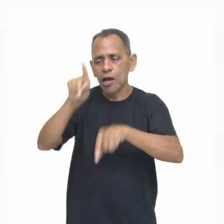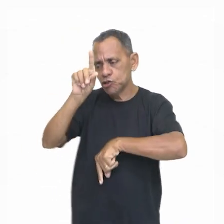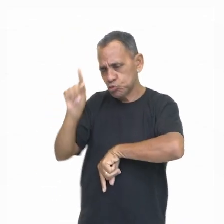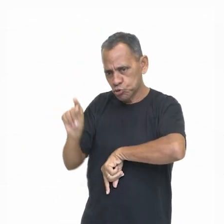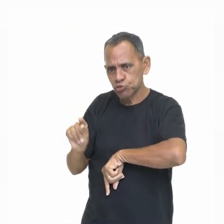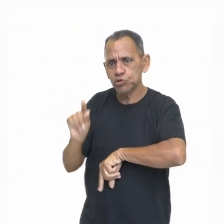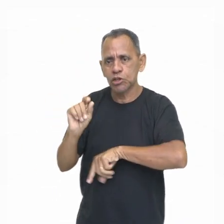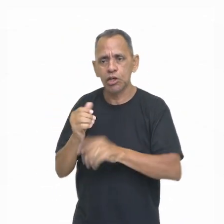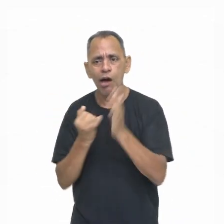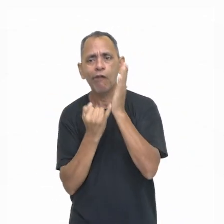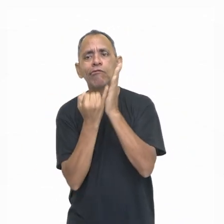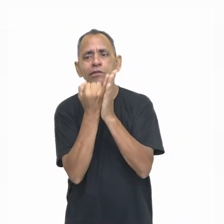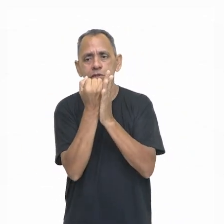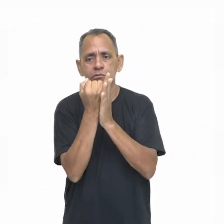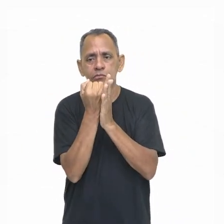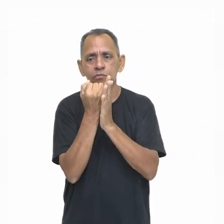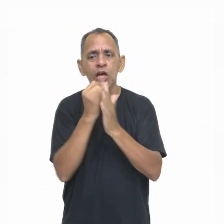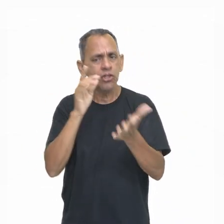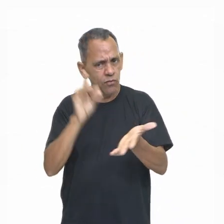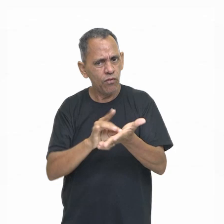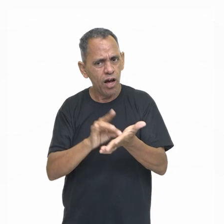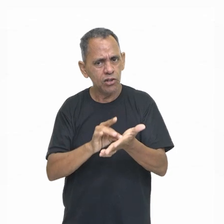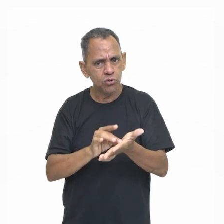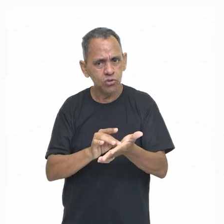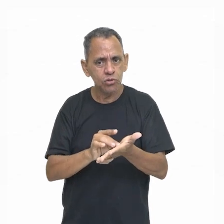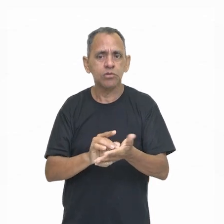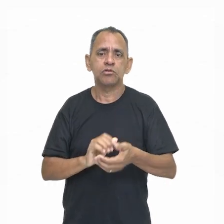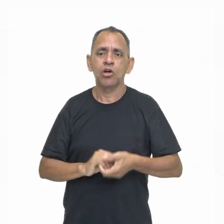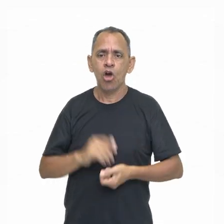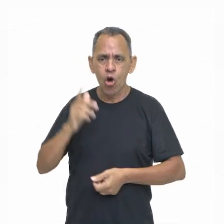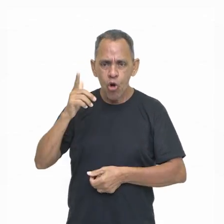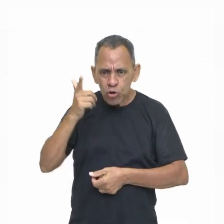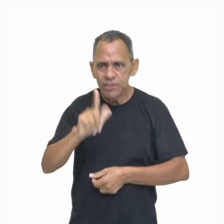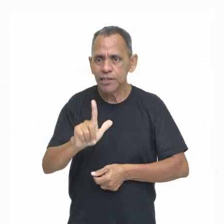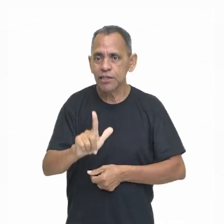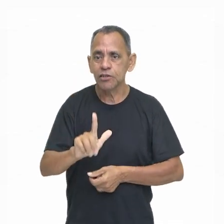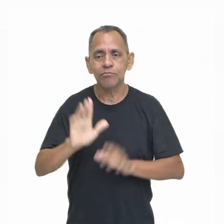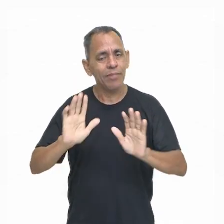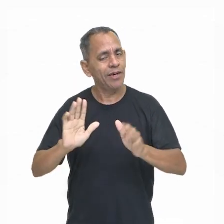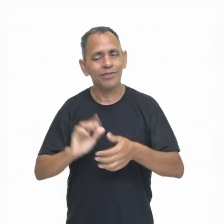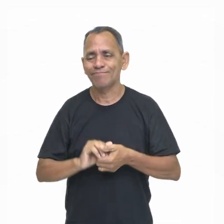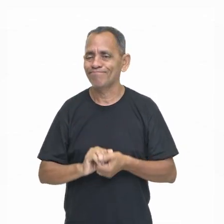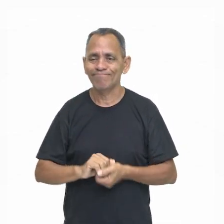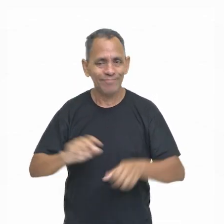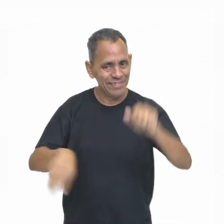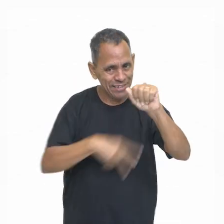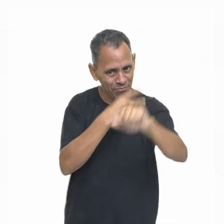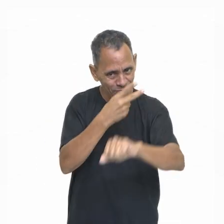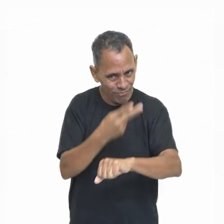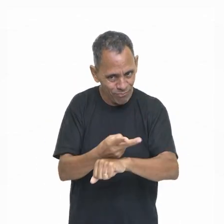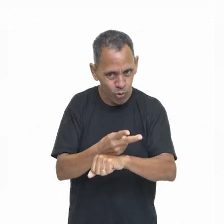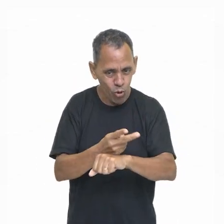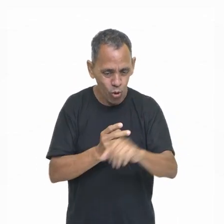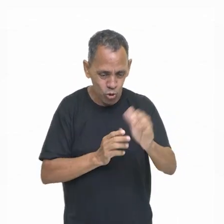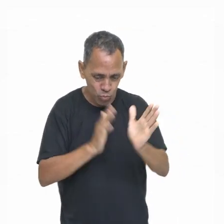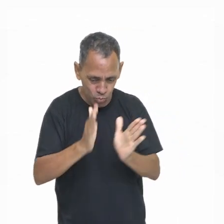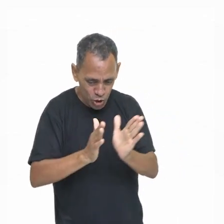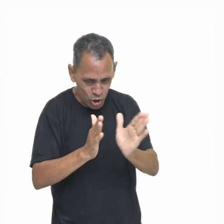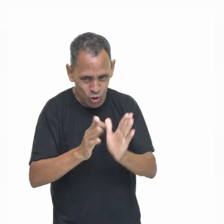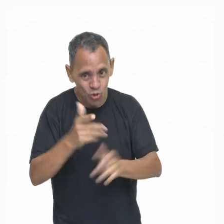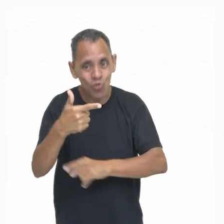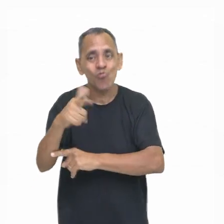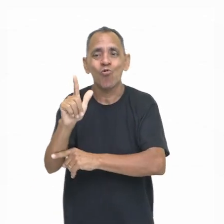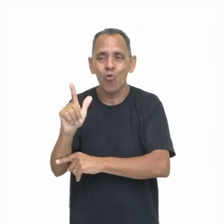Funcionou? Momentaneamente funcionou, né? Mas depois, no final do ano, já do mesmo ano, essa